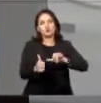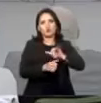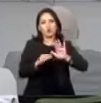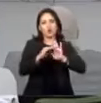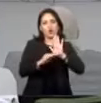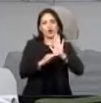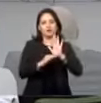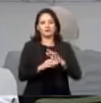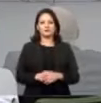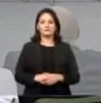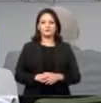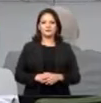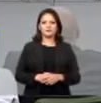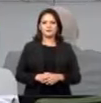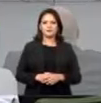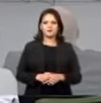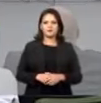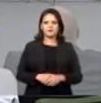Deputada.